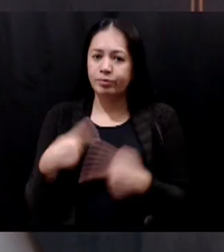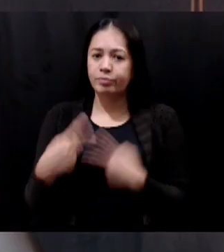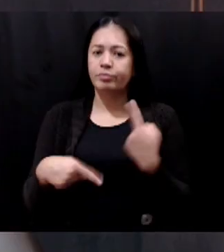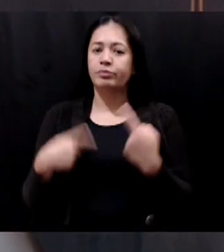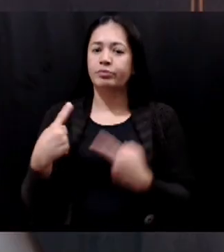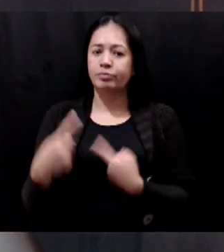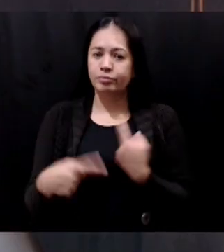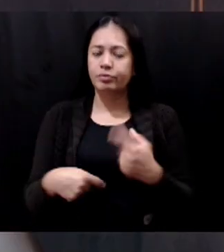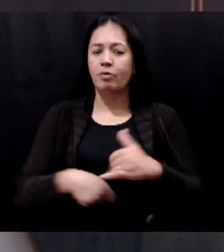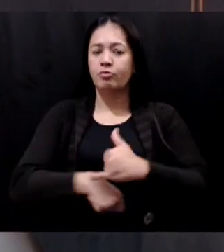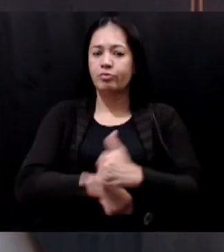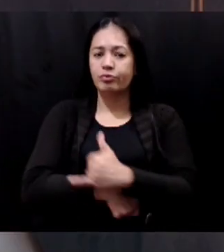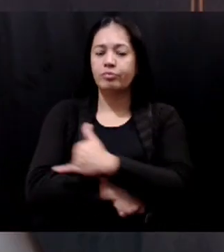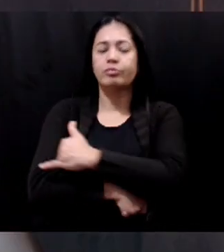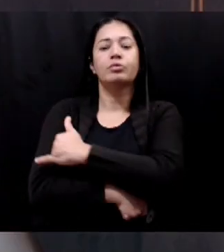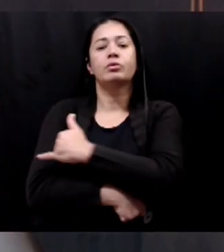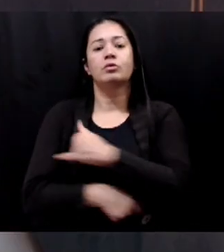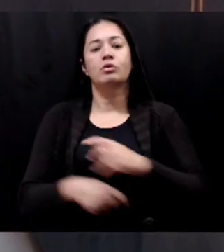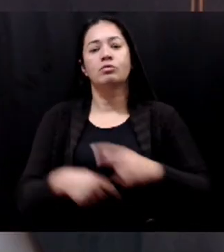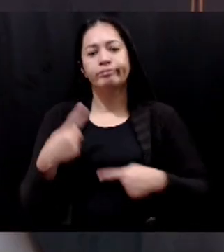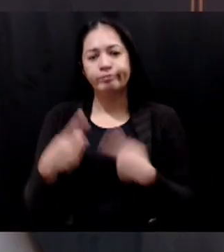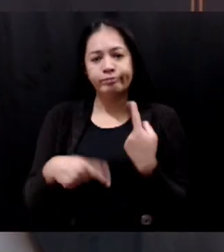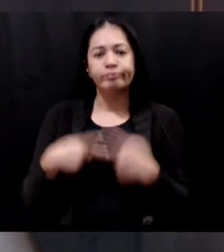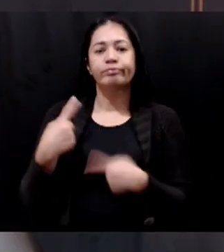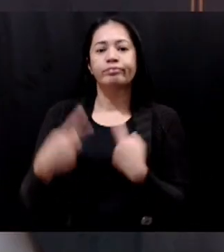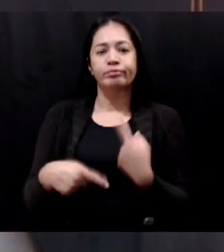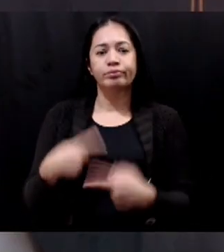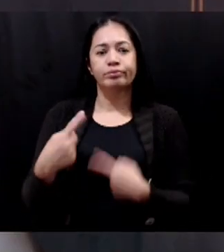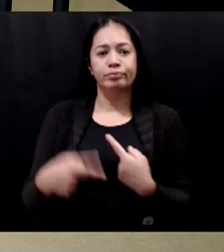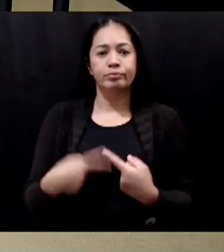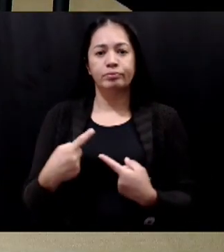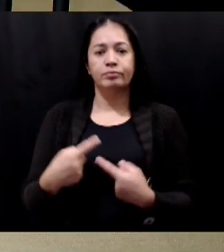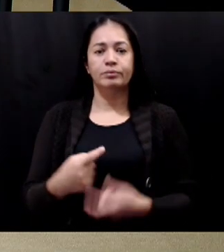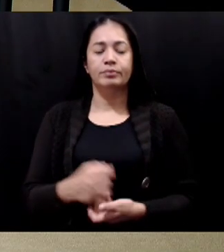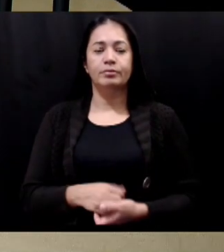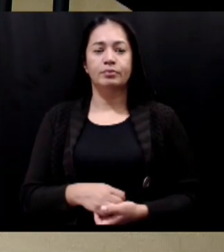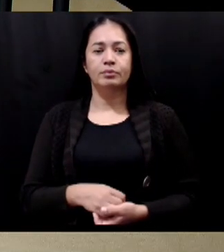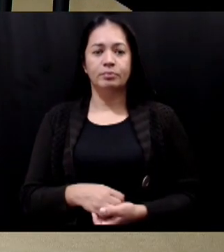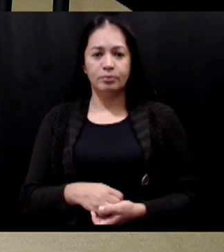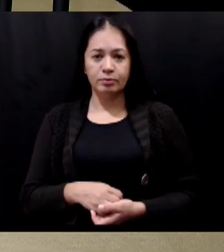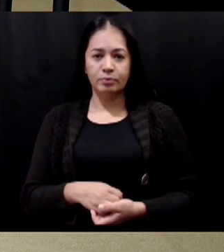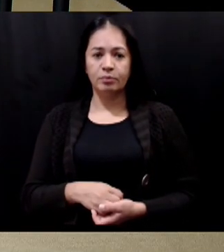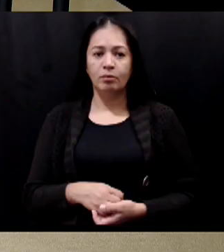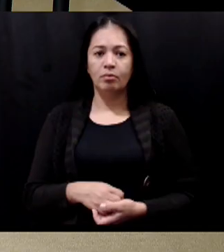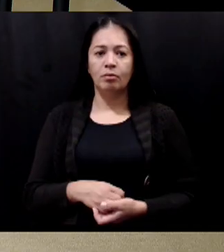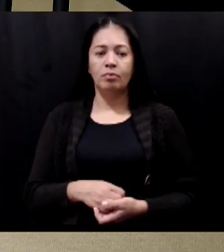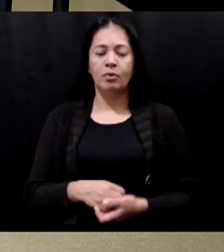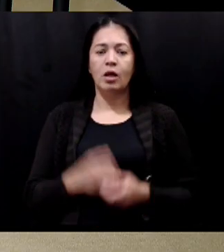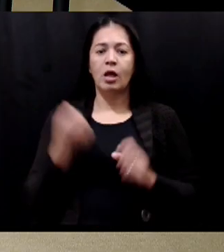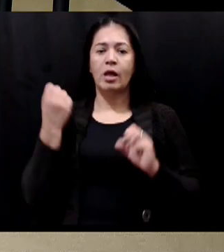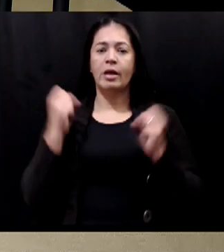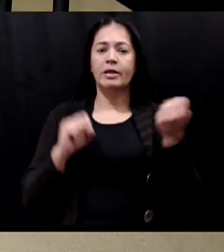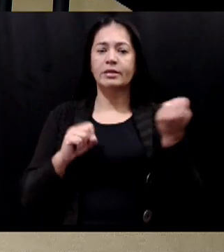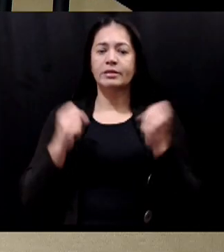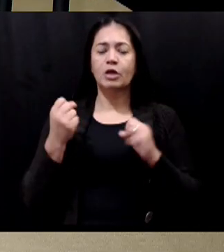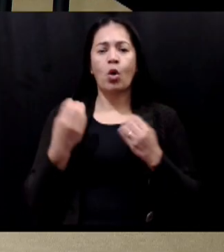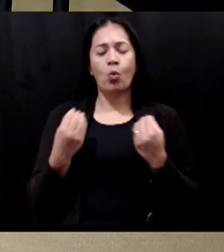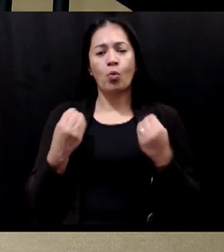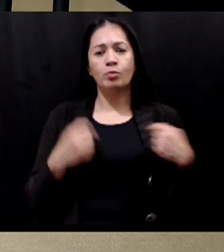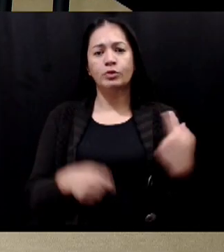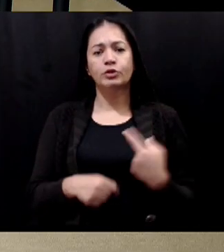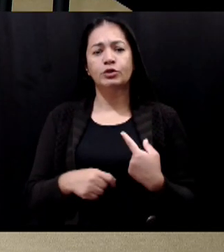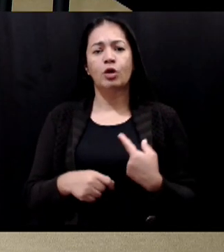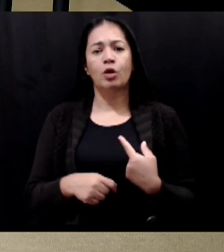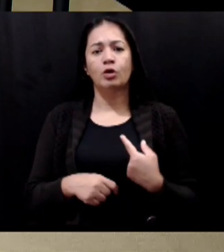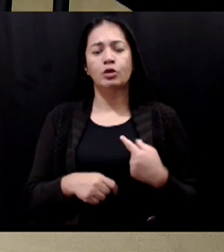dificuldade de perder peso, dificuldade de manutenção do peso perdido. Exercício físico, como que a gente coloca ele no plano aí